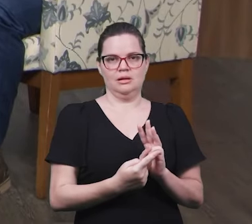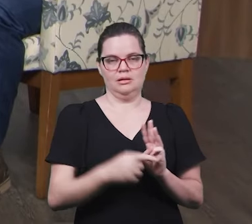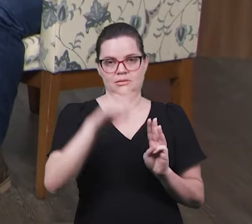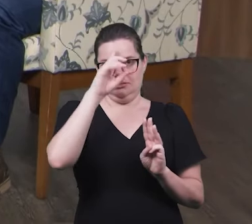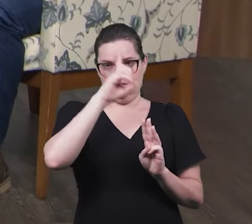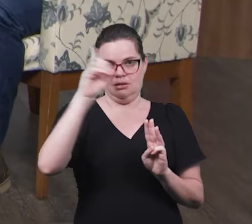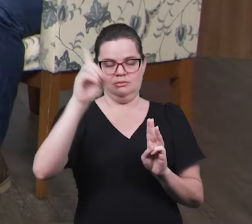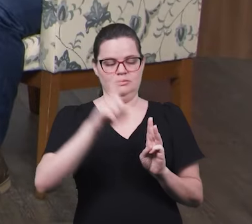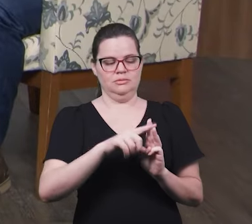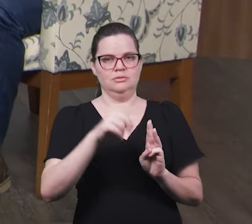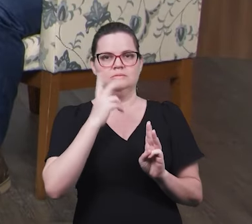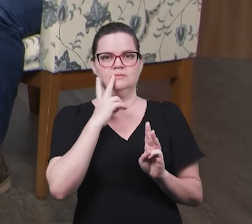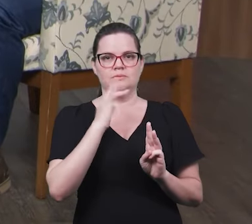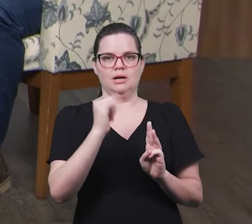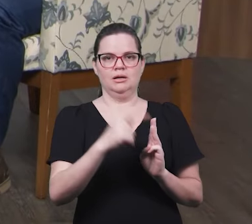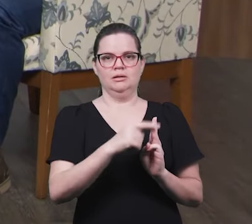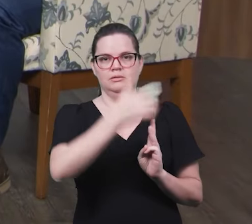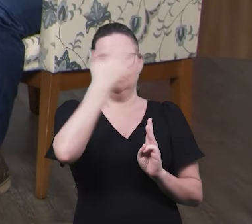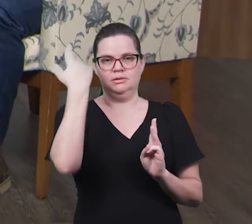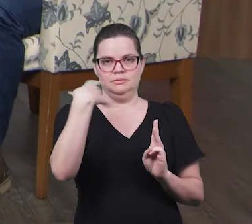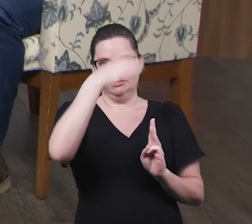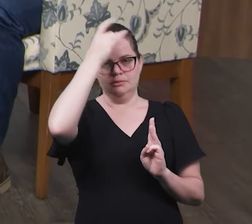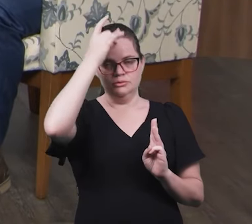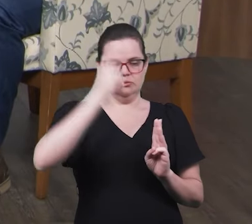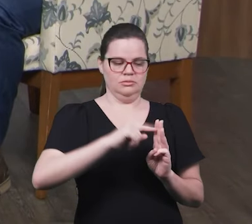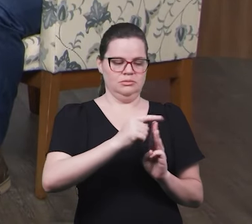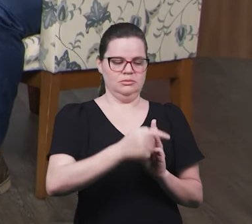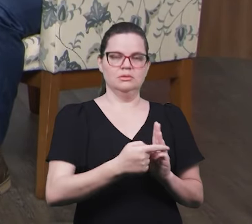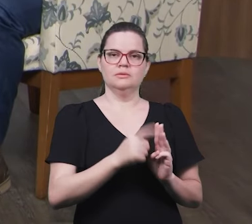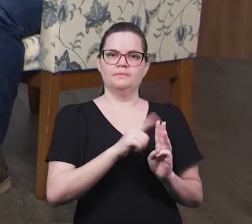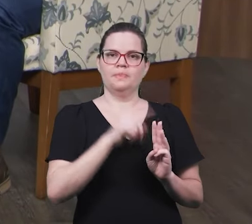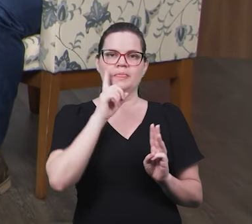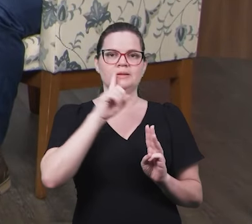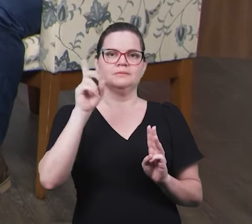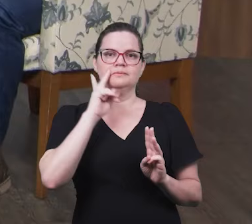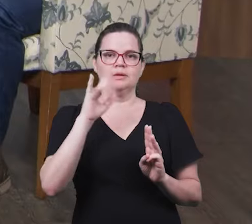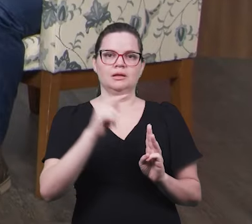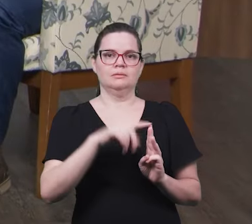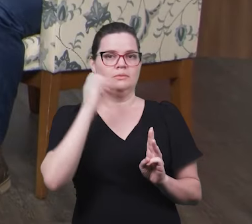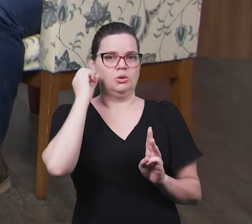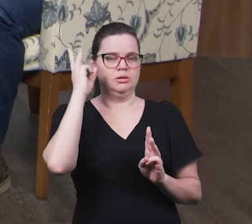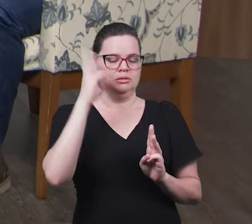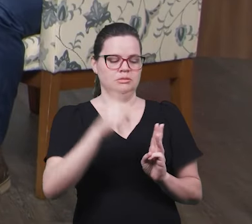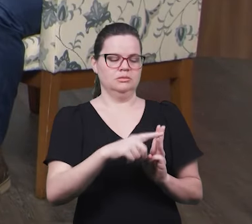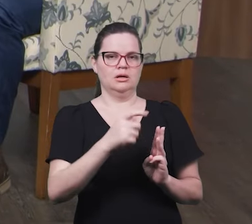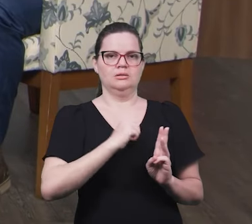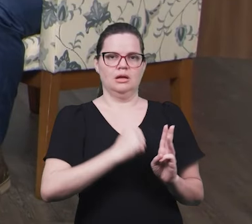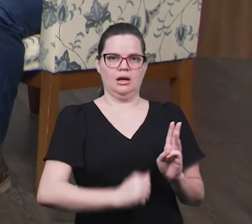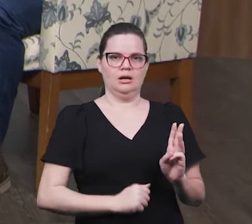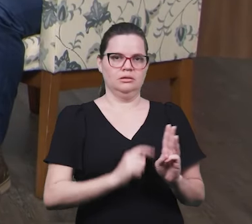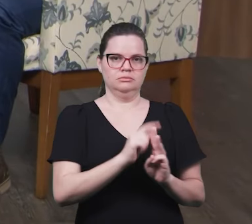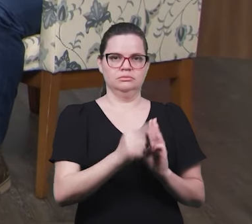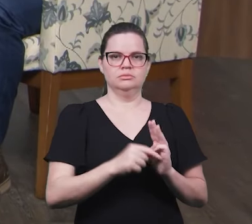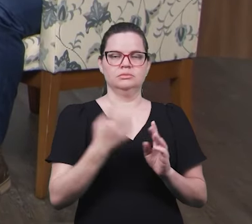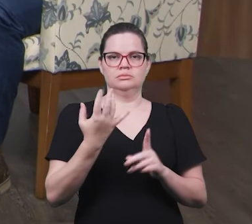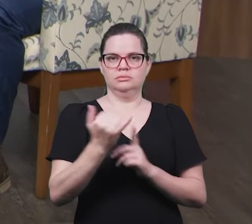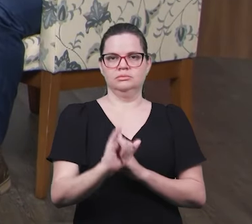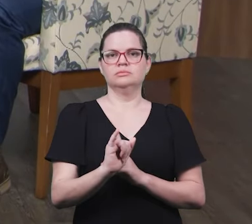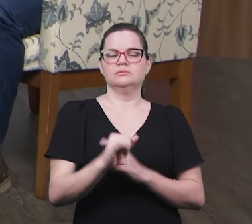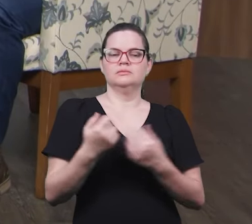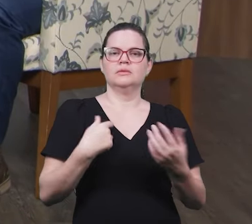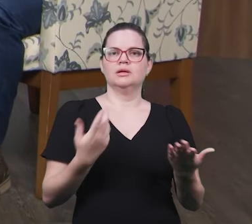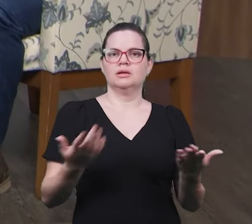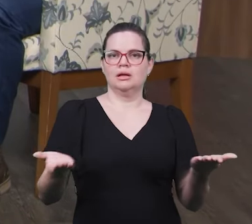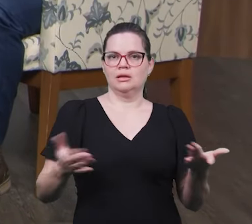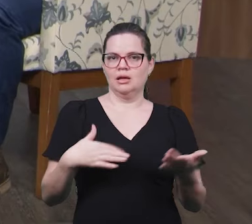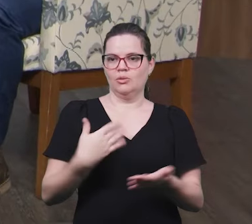A figura do Pai, do Filho e do Espírito Santo, que profeticamente é que estão habilitando a igreja